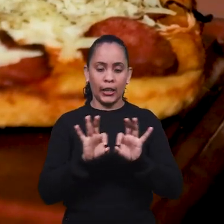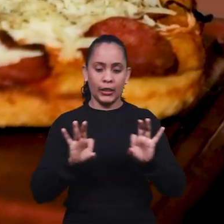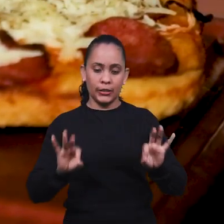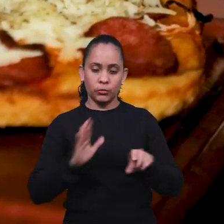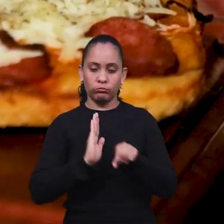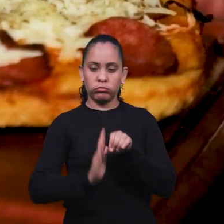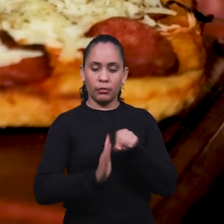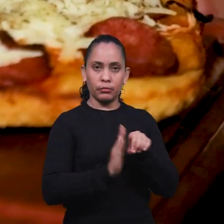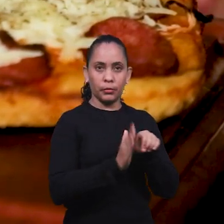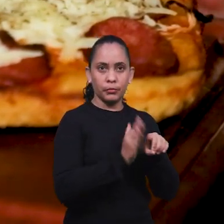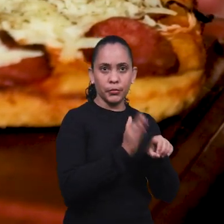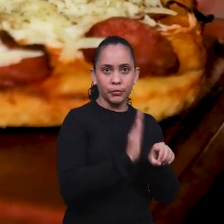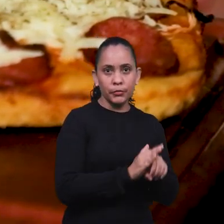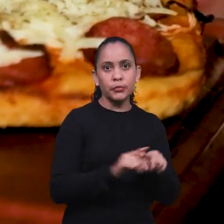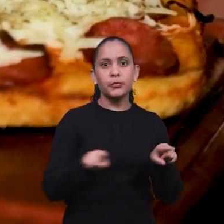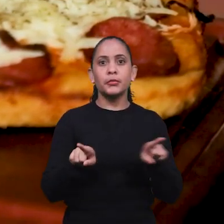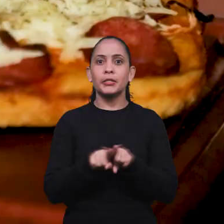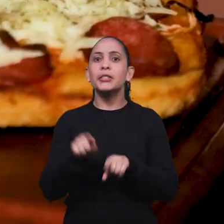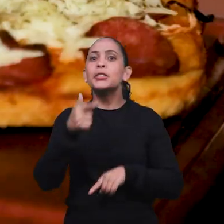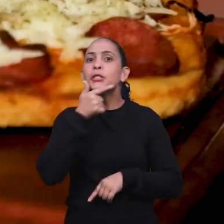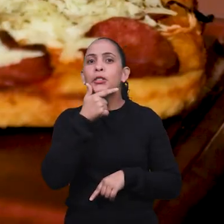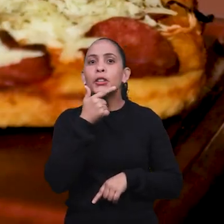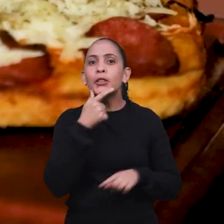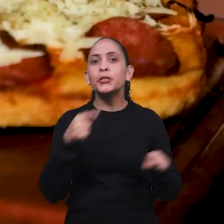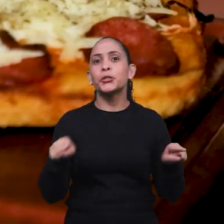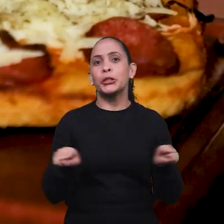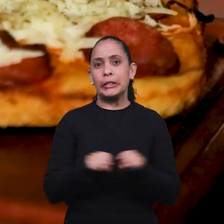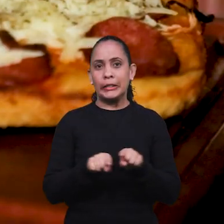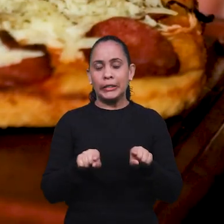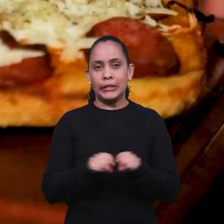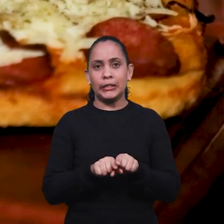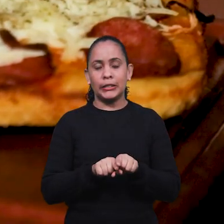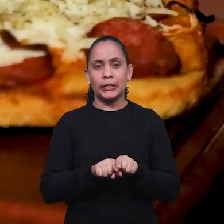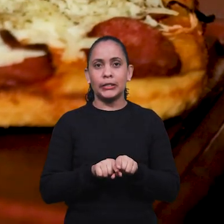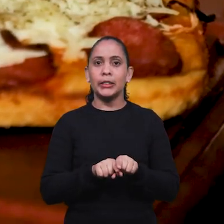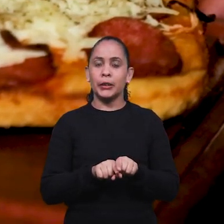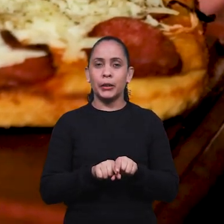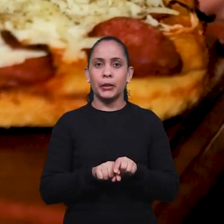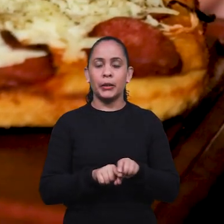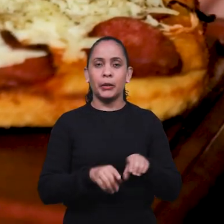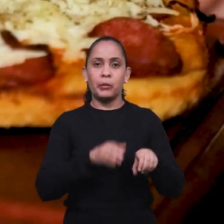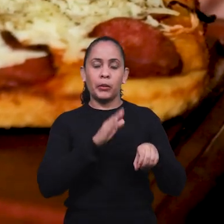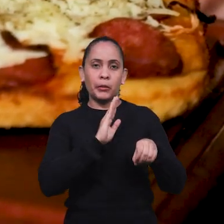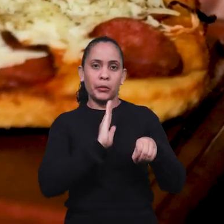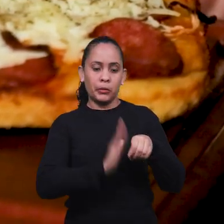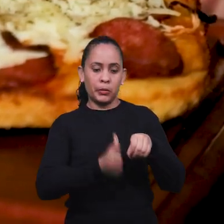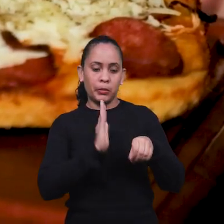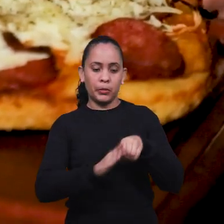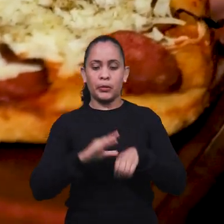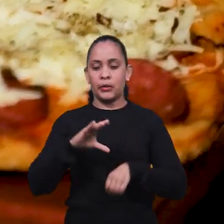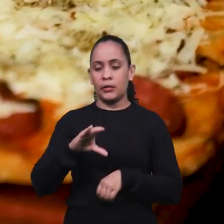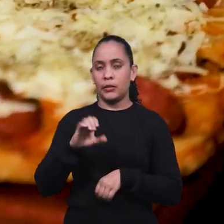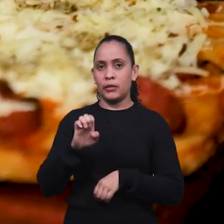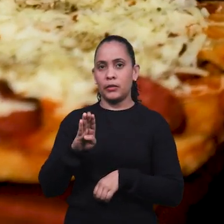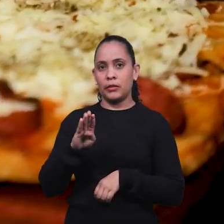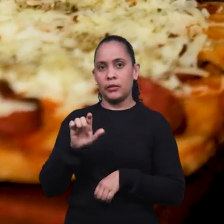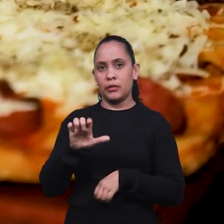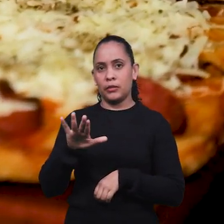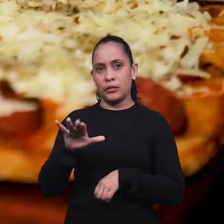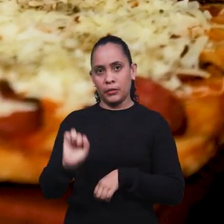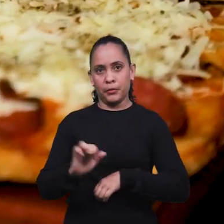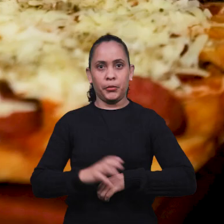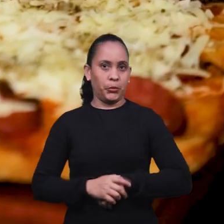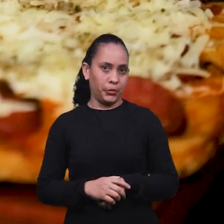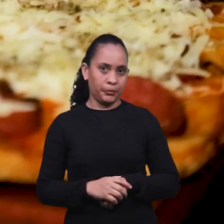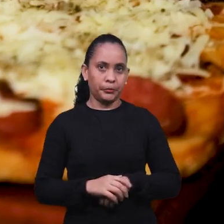calabresa, queijo e cebola. E a outra ali, que nós fizemos de o sal grosso,